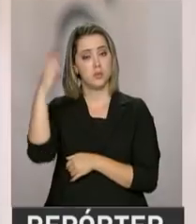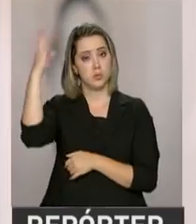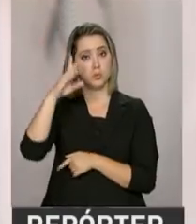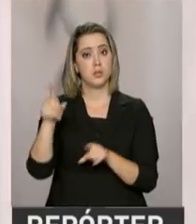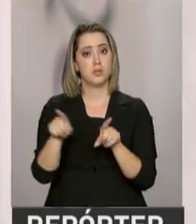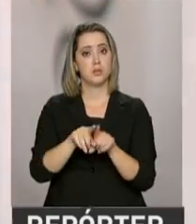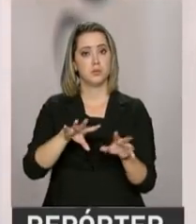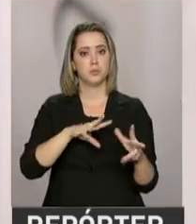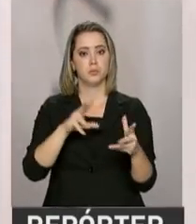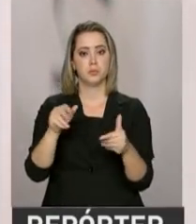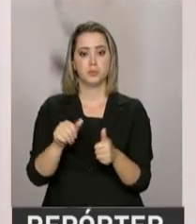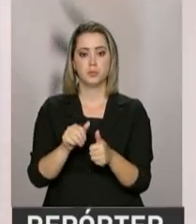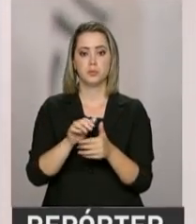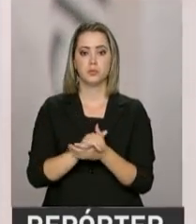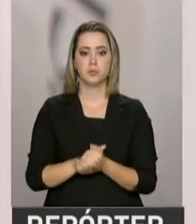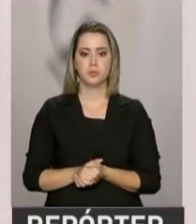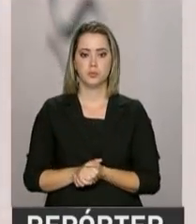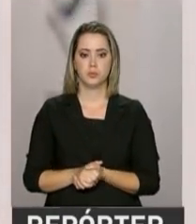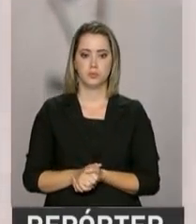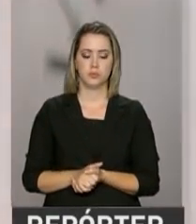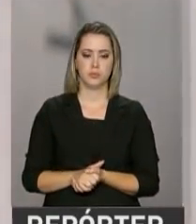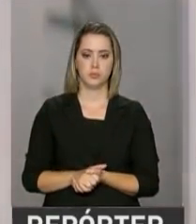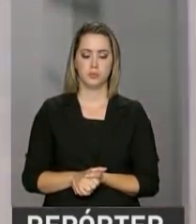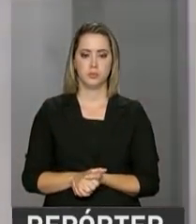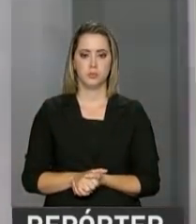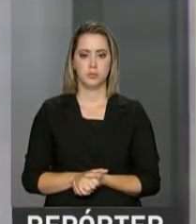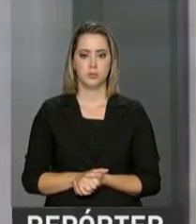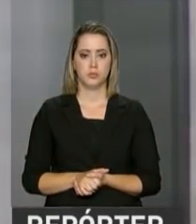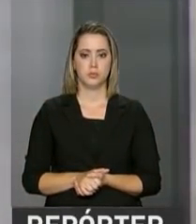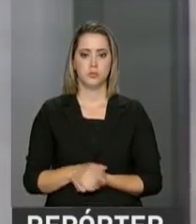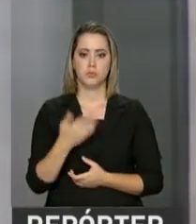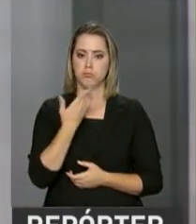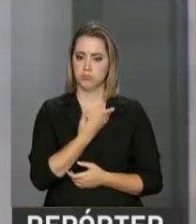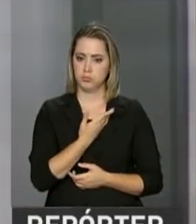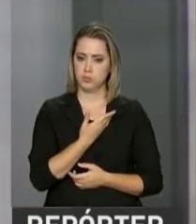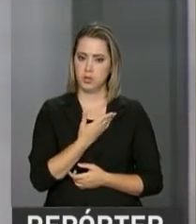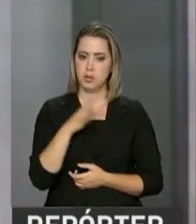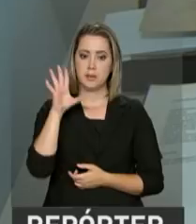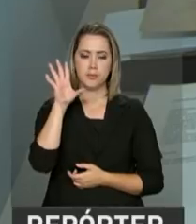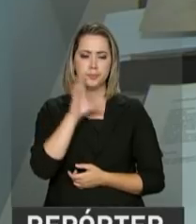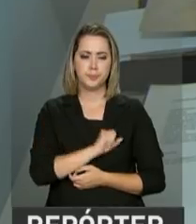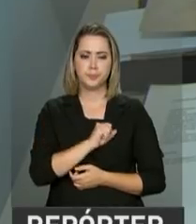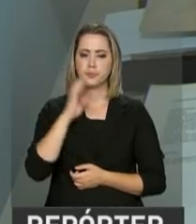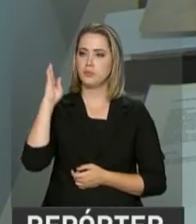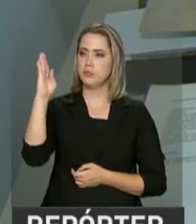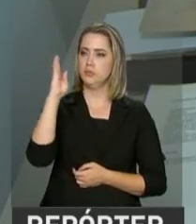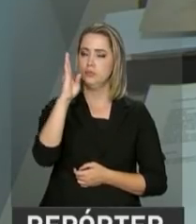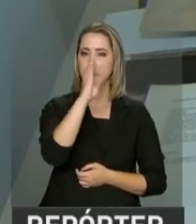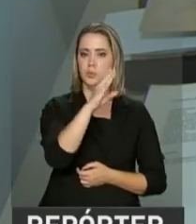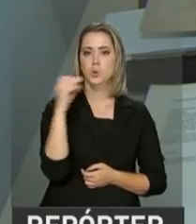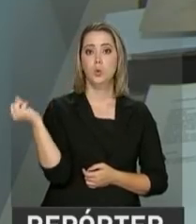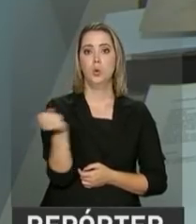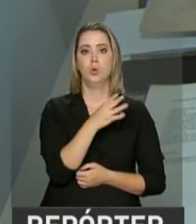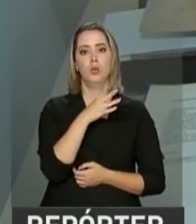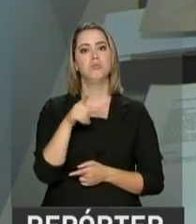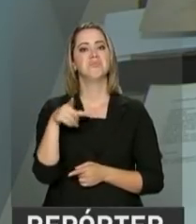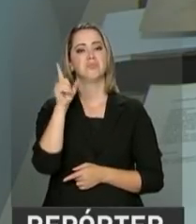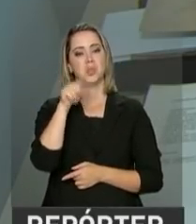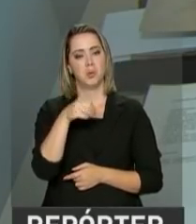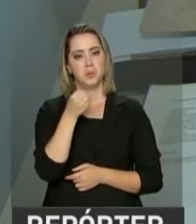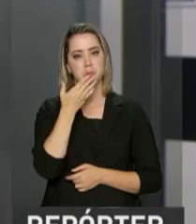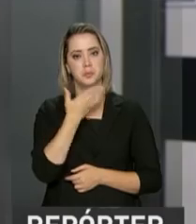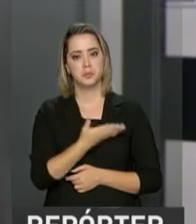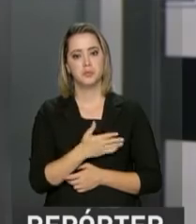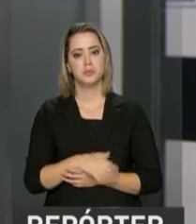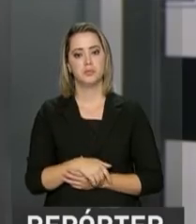como internacional para o químico amante da biblioteca o novo acervo científico chega em boa